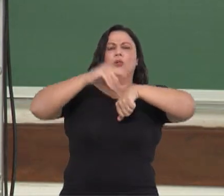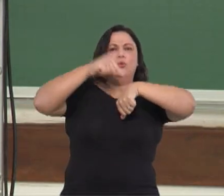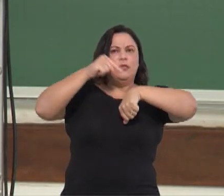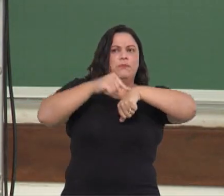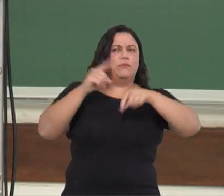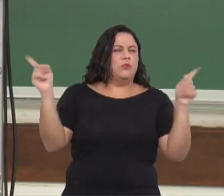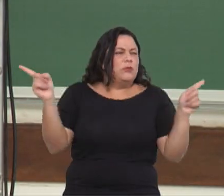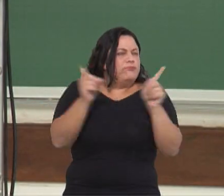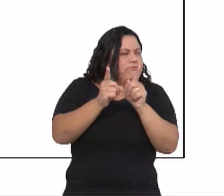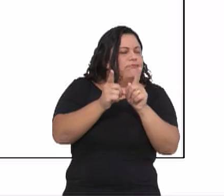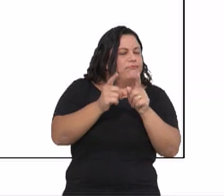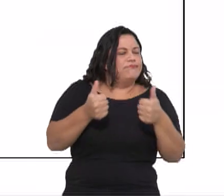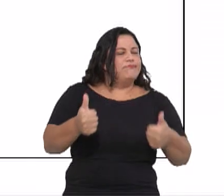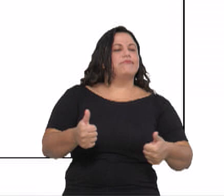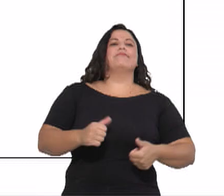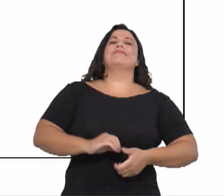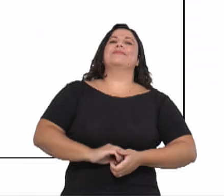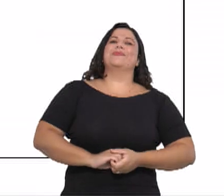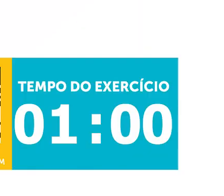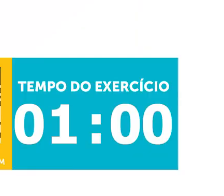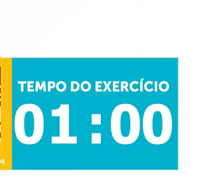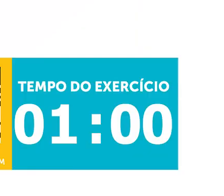tá?